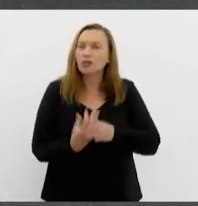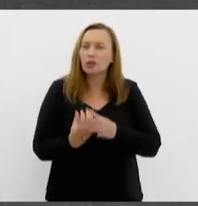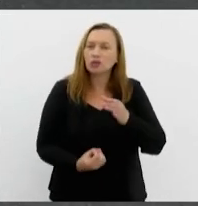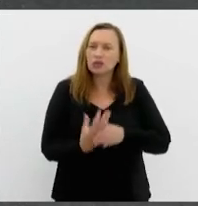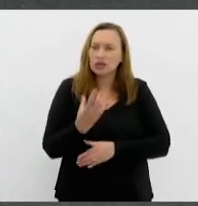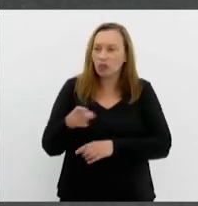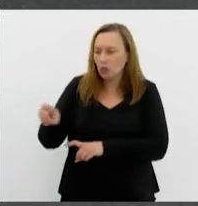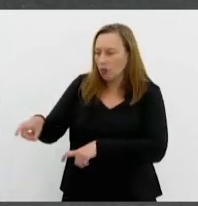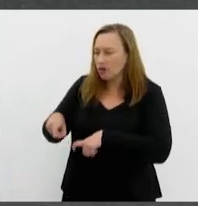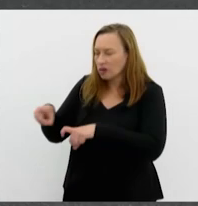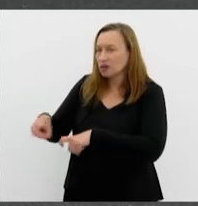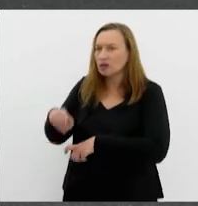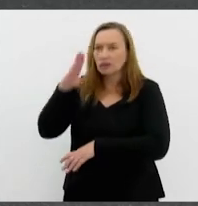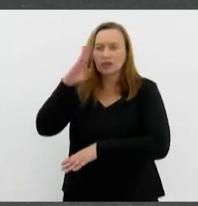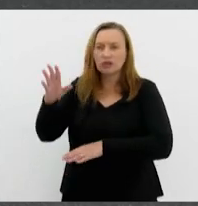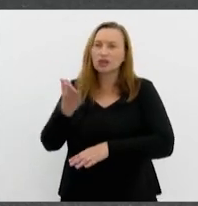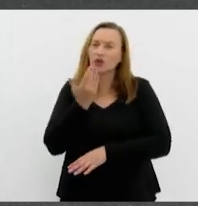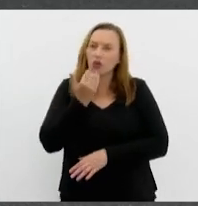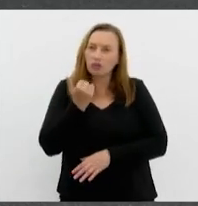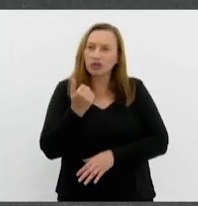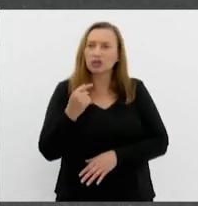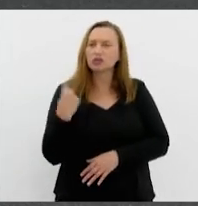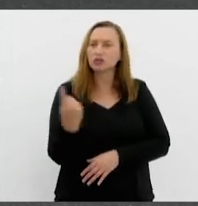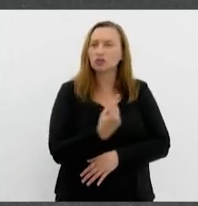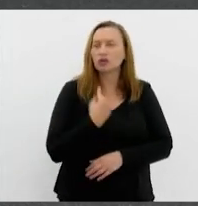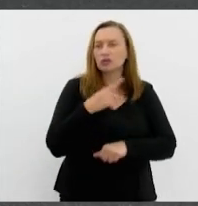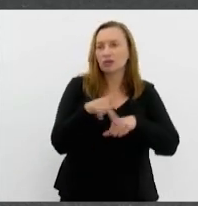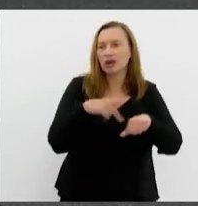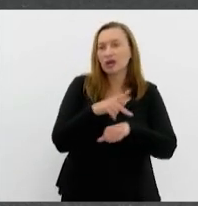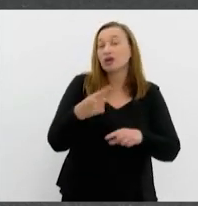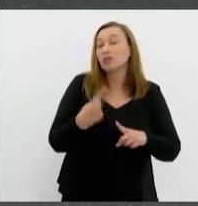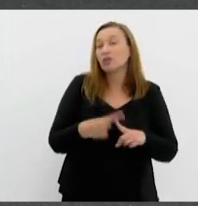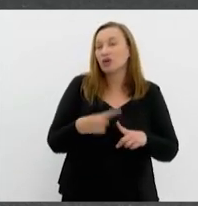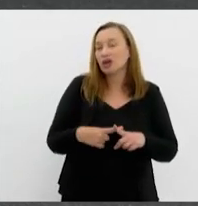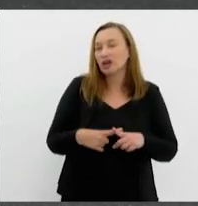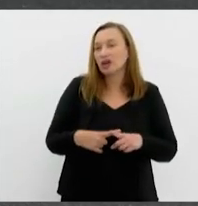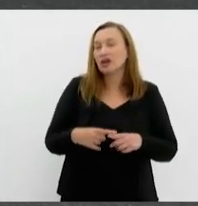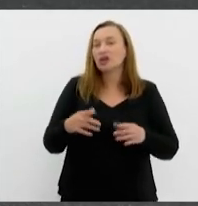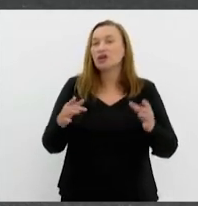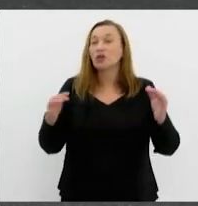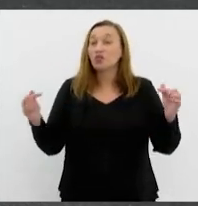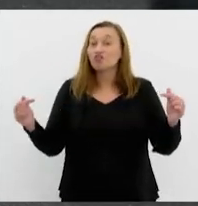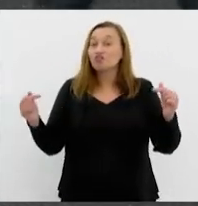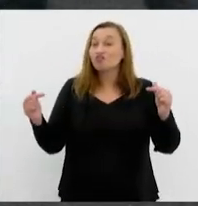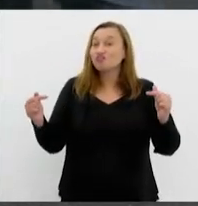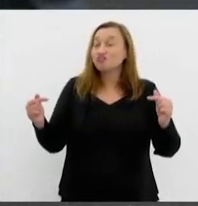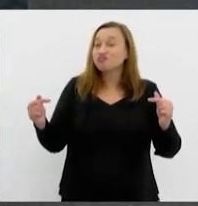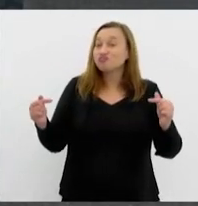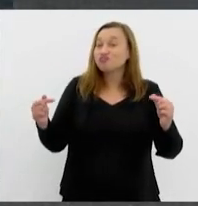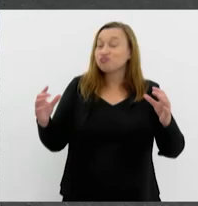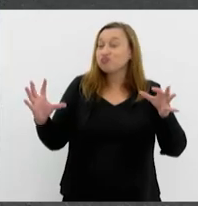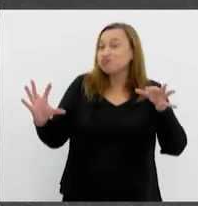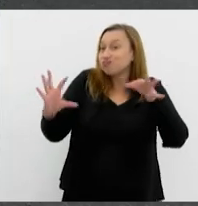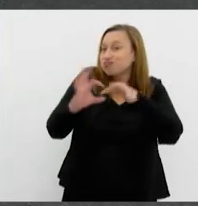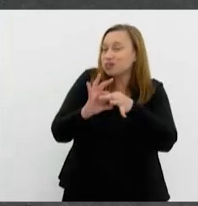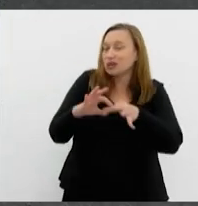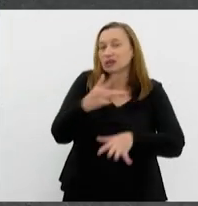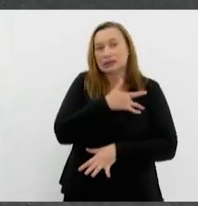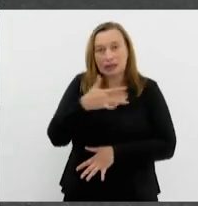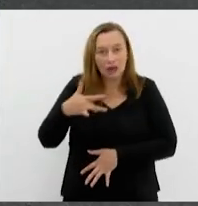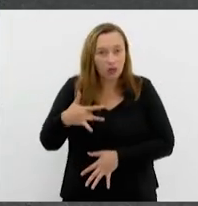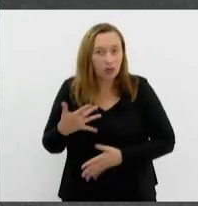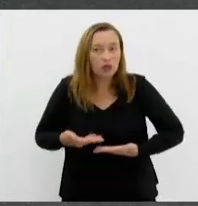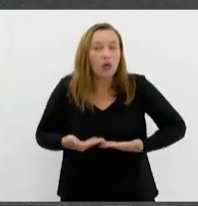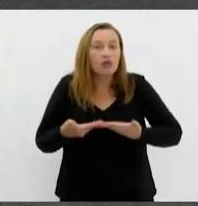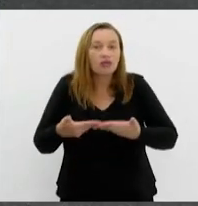agrícola, principalmente dos alimentos do nosso país. Porque isso tem a ver com a saúde, que isso tem a ver com a oferta